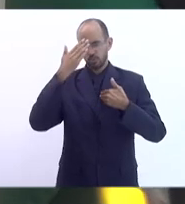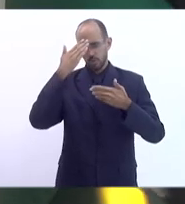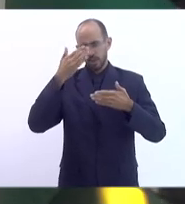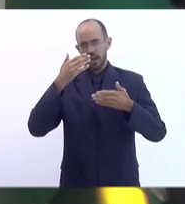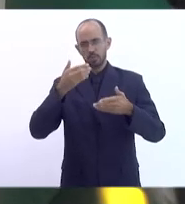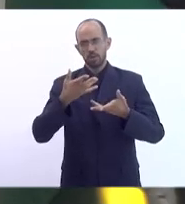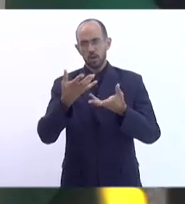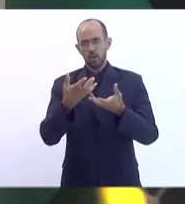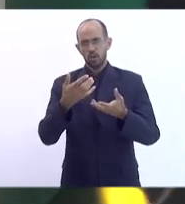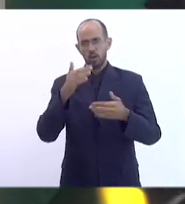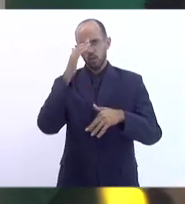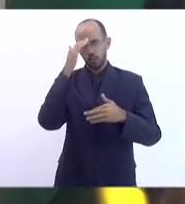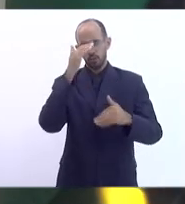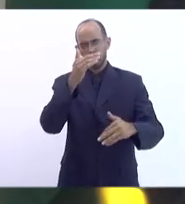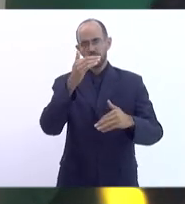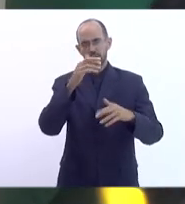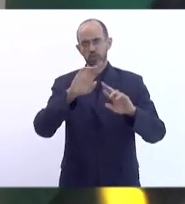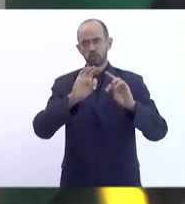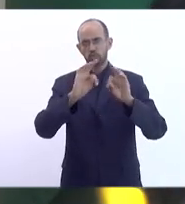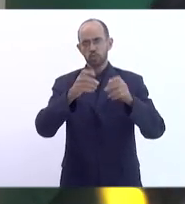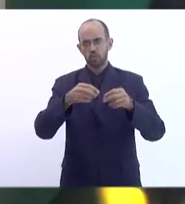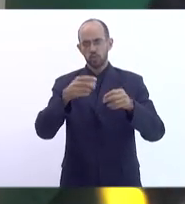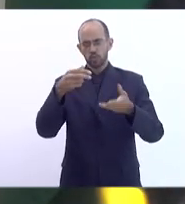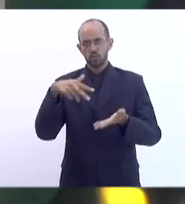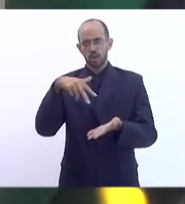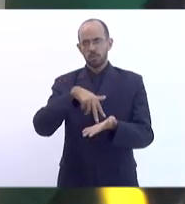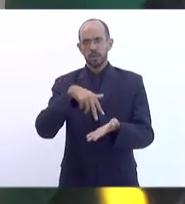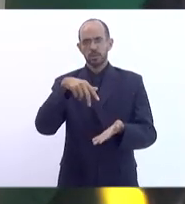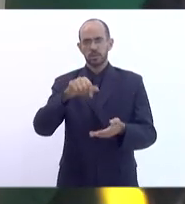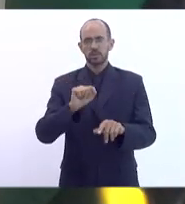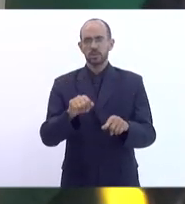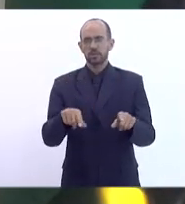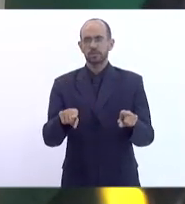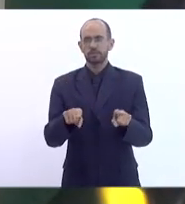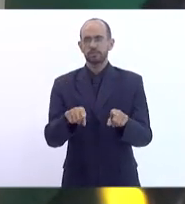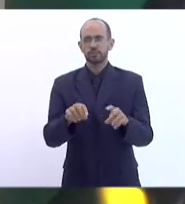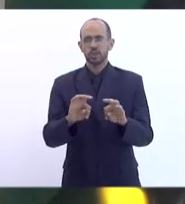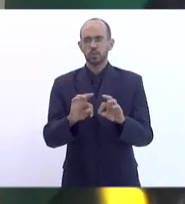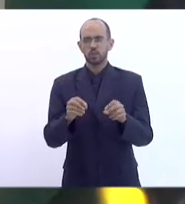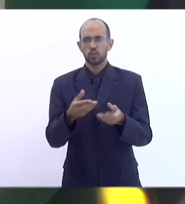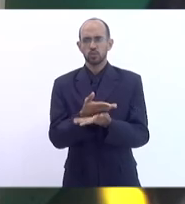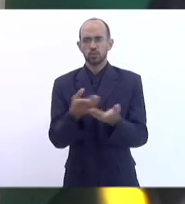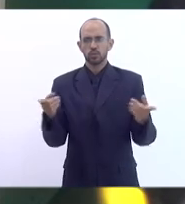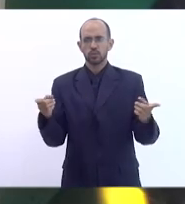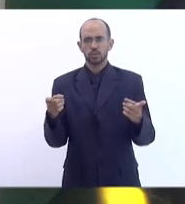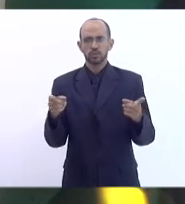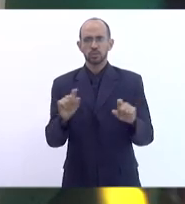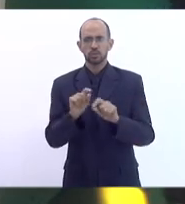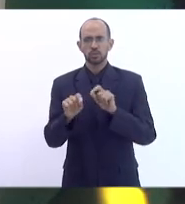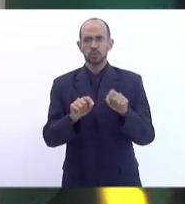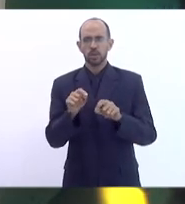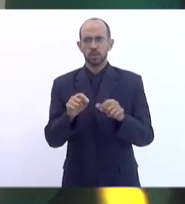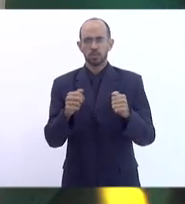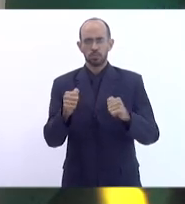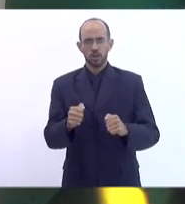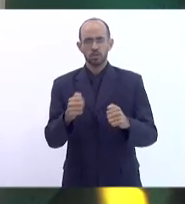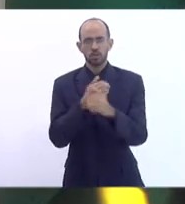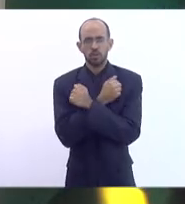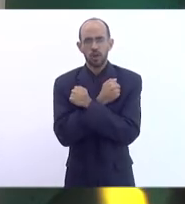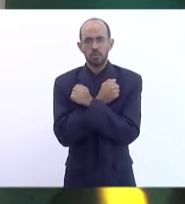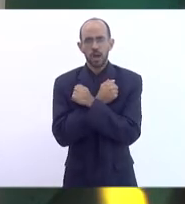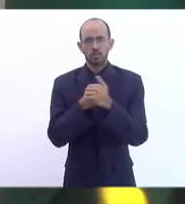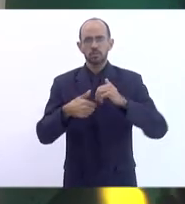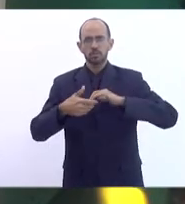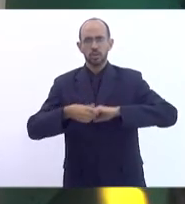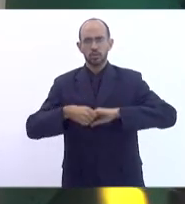muito obrigado pela confiança de todos muito obrigado pela presença e senhores possam da um abraço e a